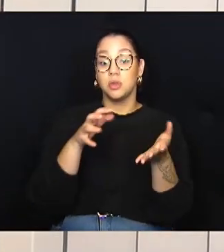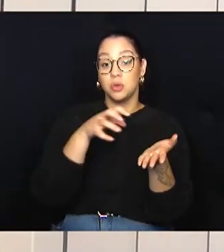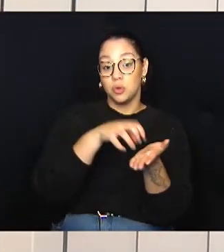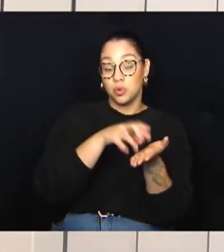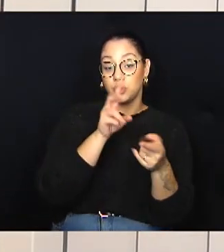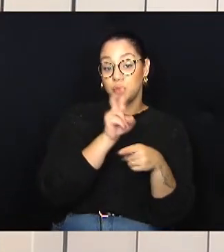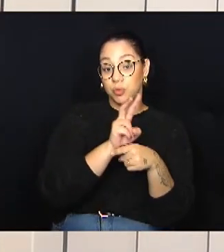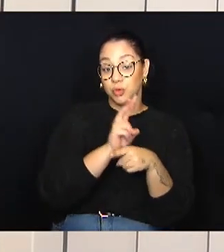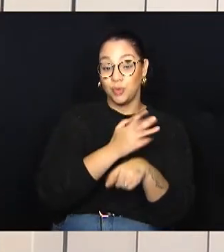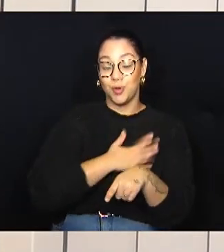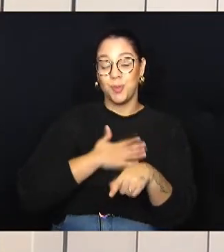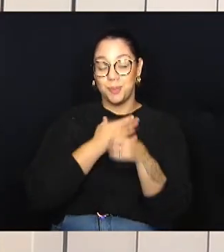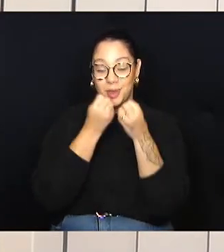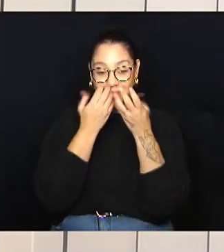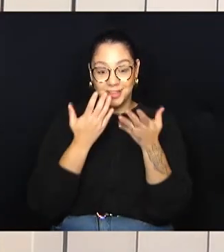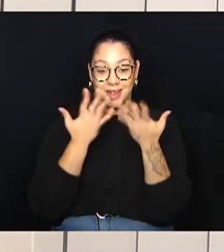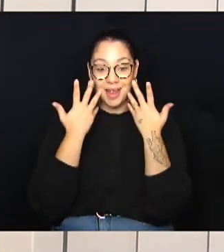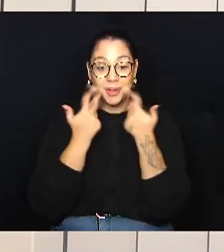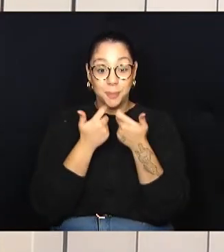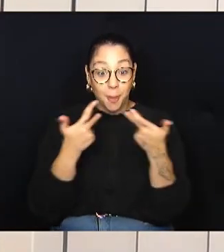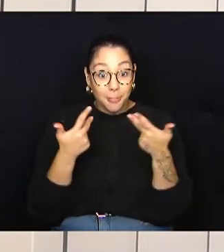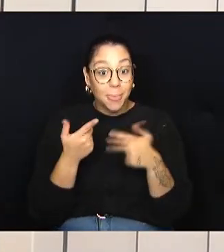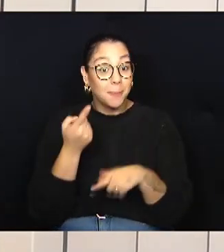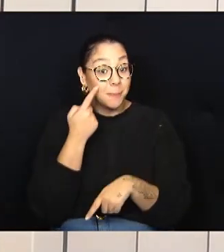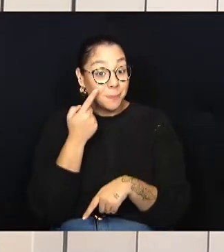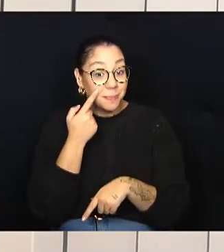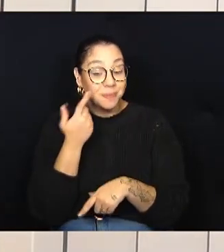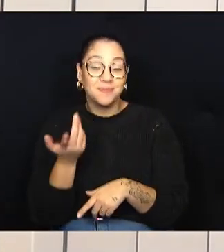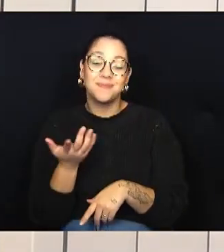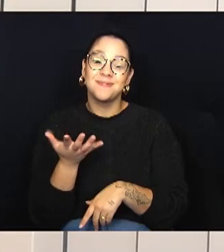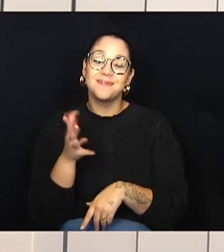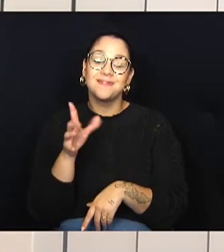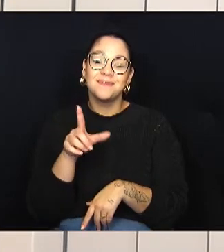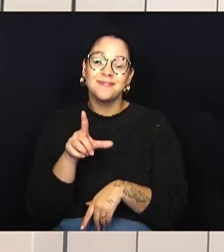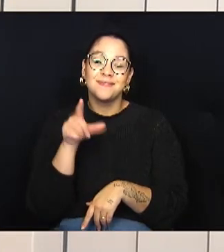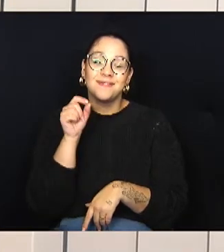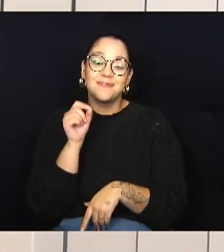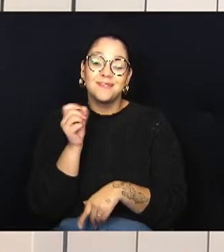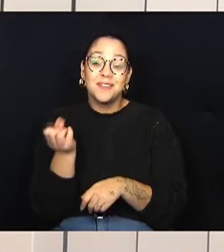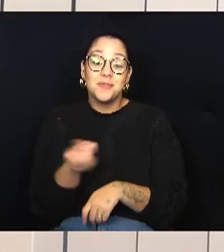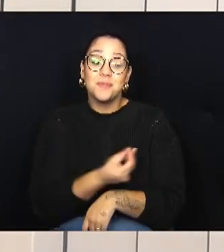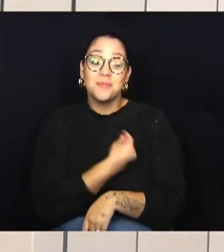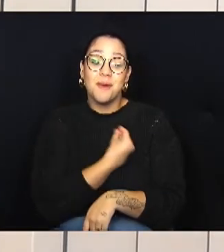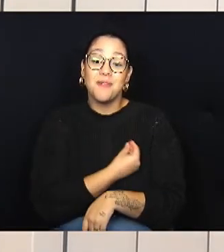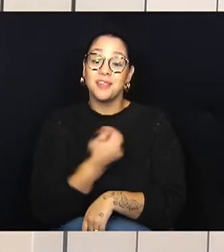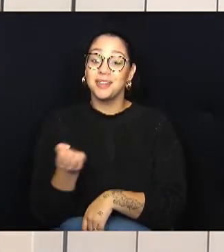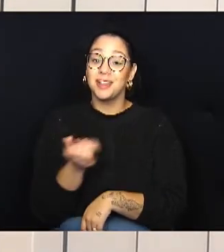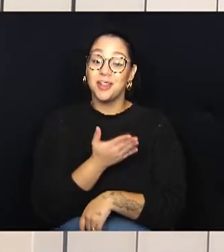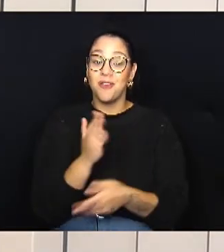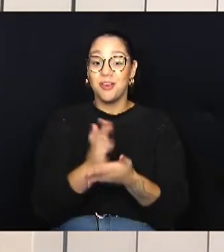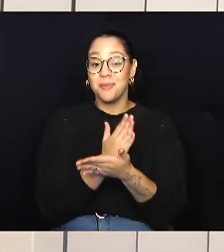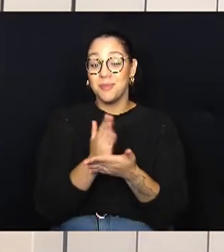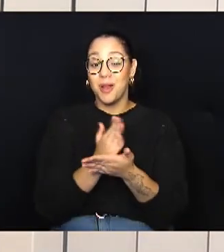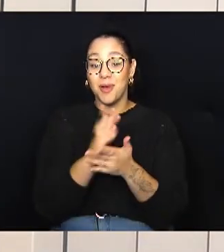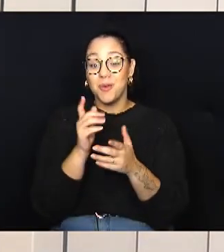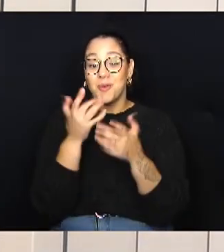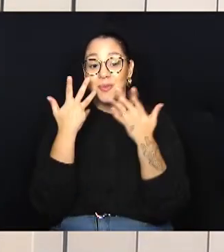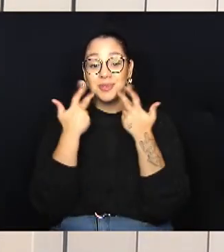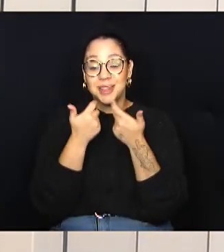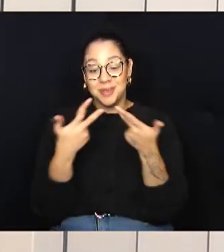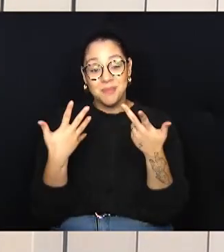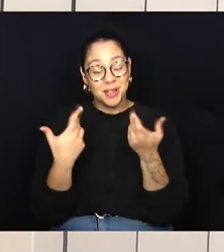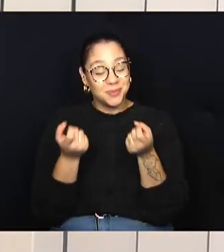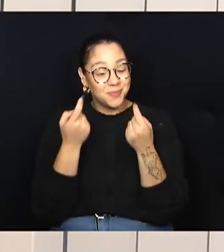outras instituições. Então, que tal dar uma chance de uma vida nova para algum deles? Confira só.